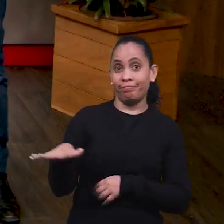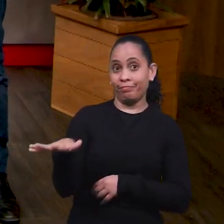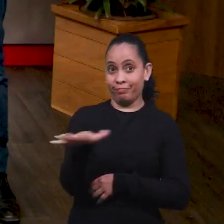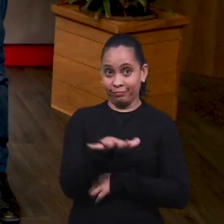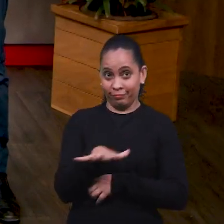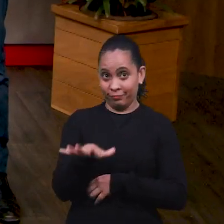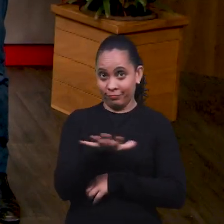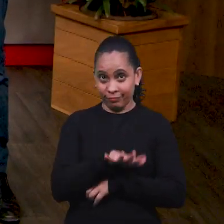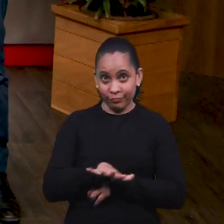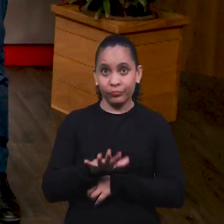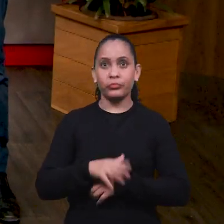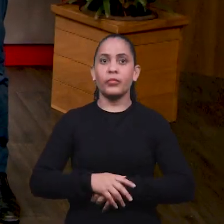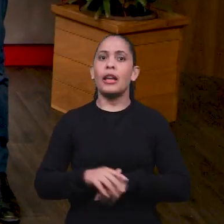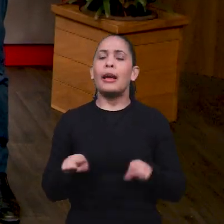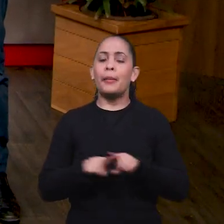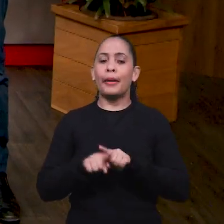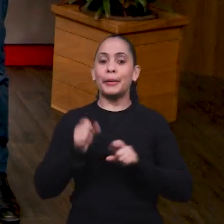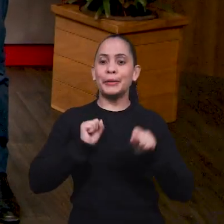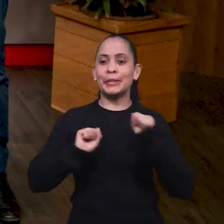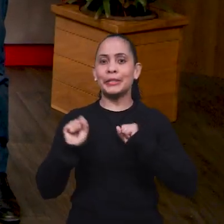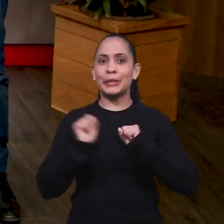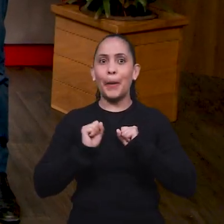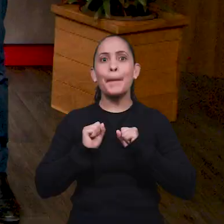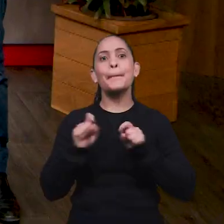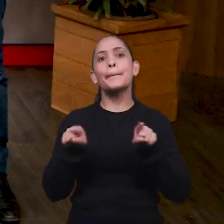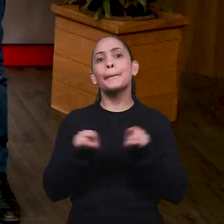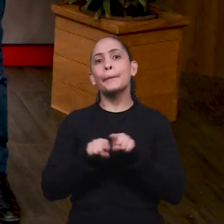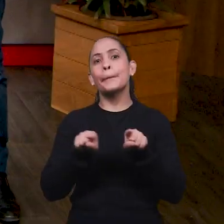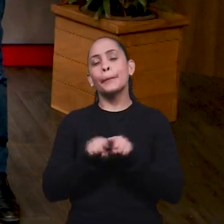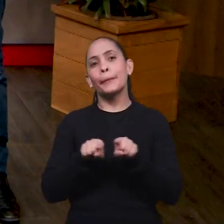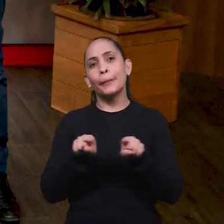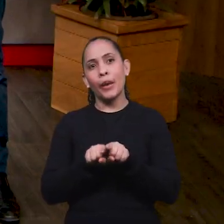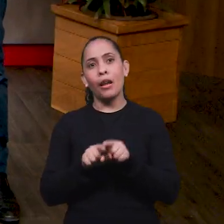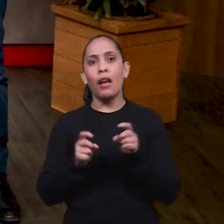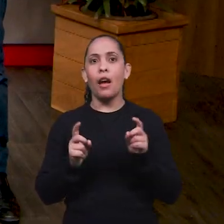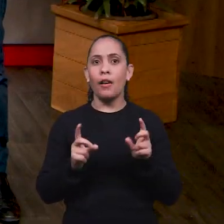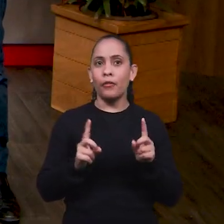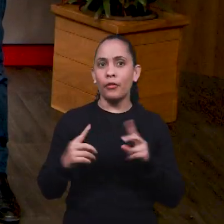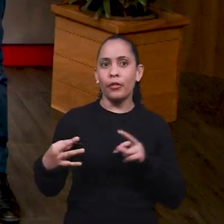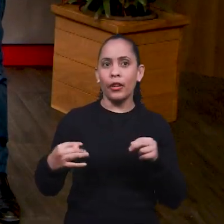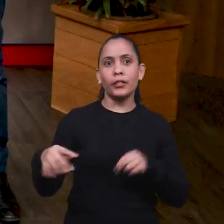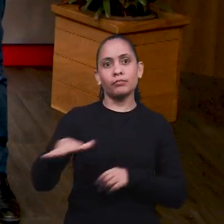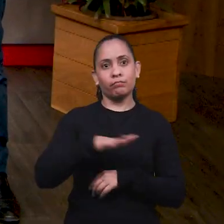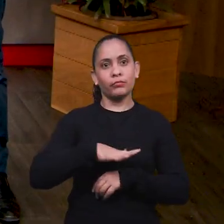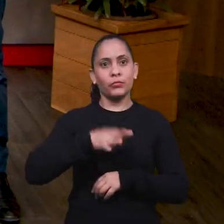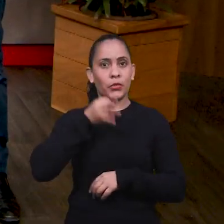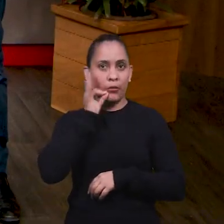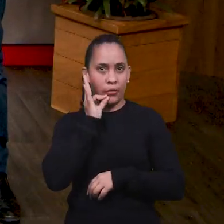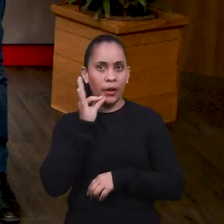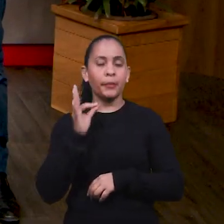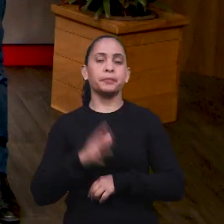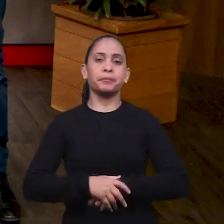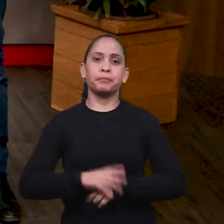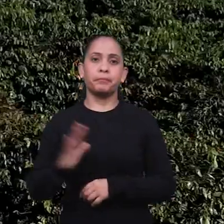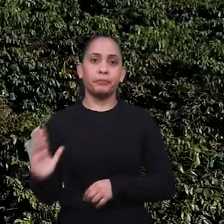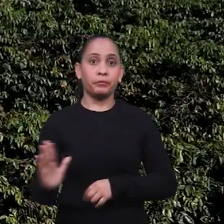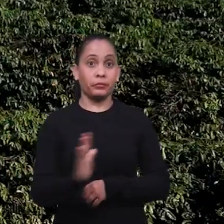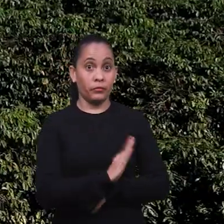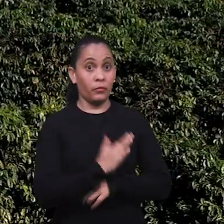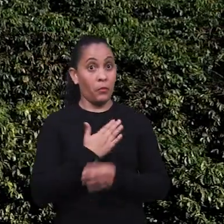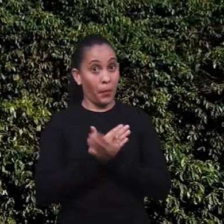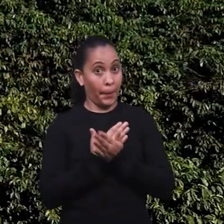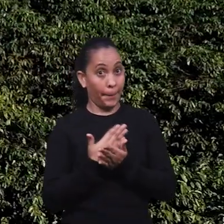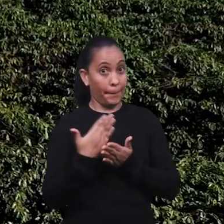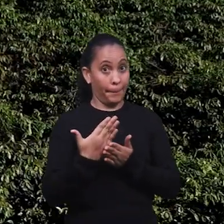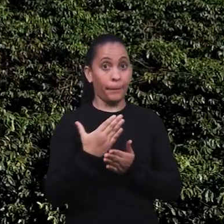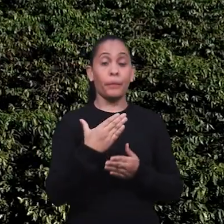regiões produtoras, as expectativas para o mercado e, claro, ouvir especialistas. Começou